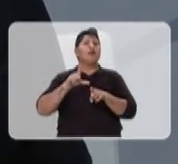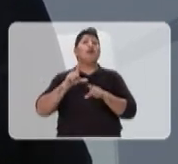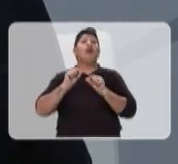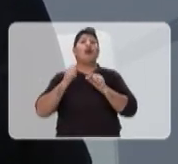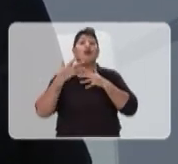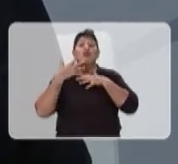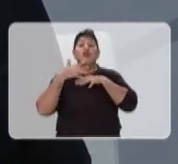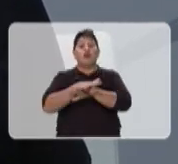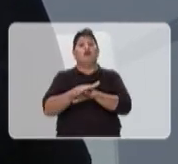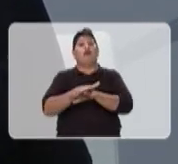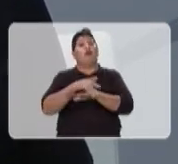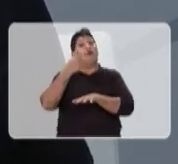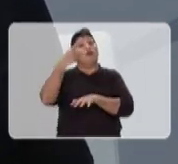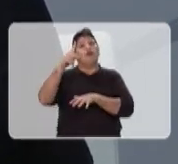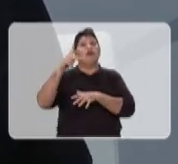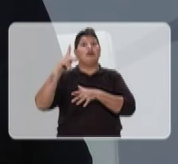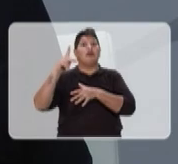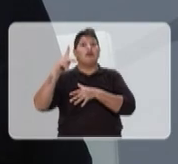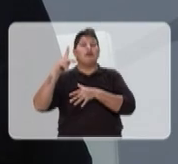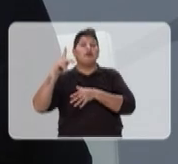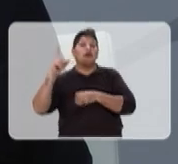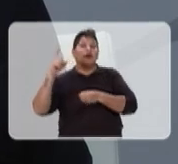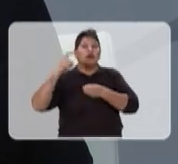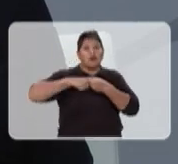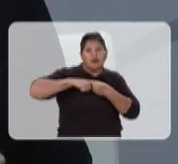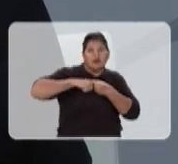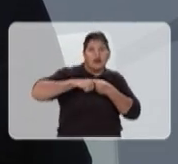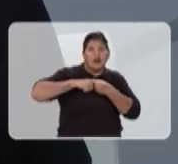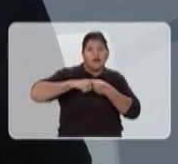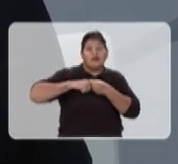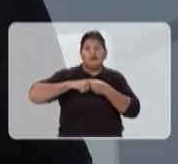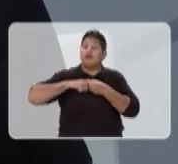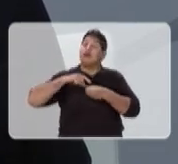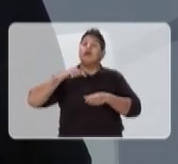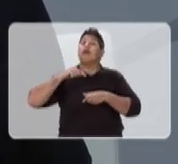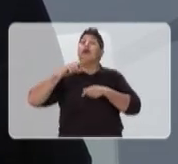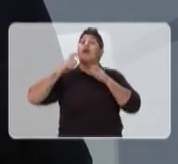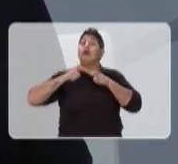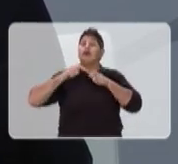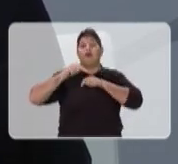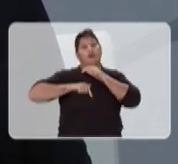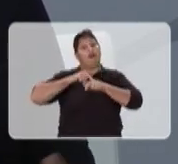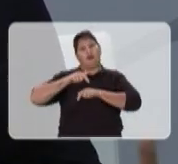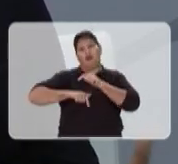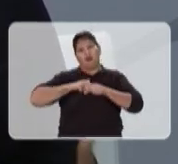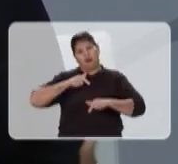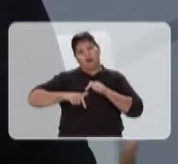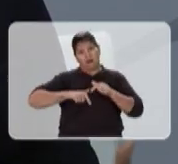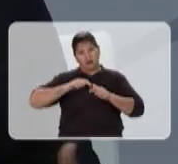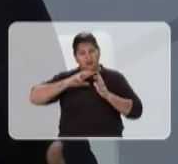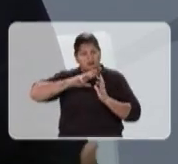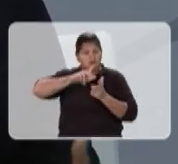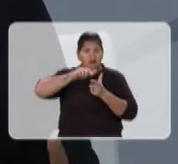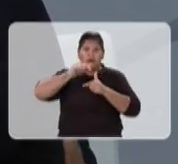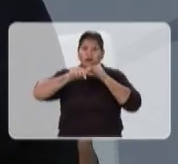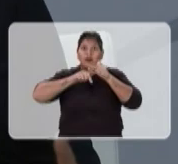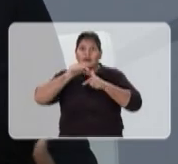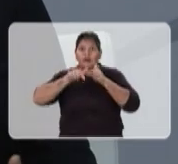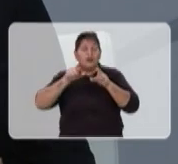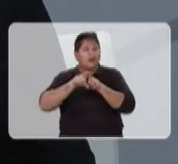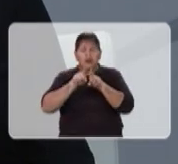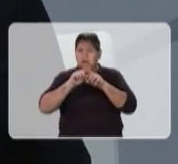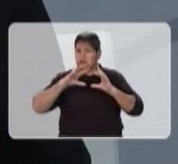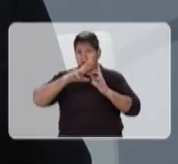mundo do trabalho e no mundo, né? Que corresponde aí a esse papel que